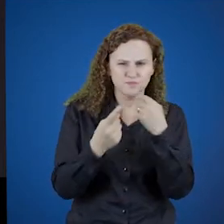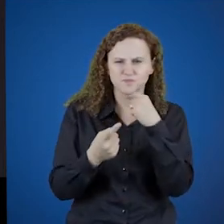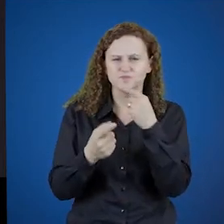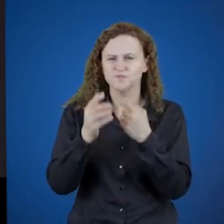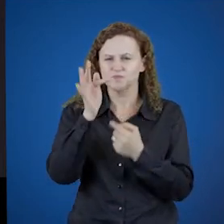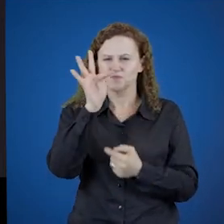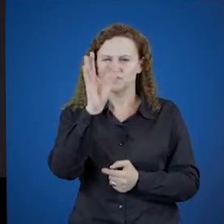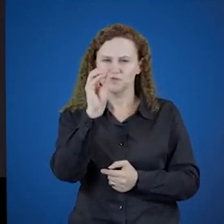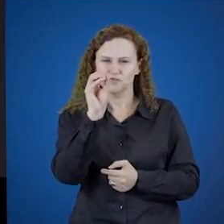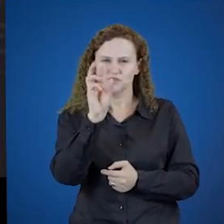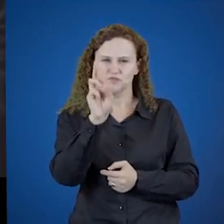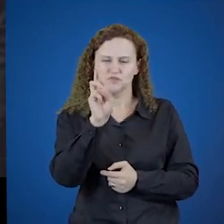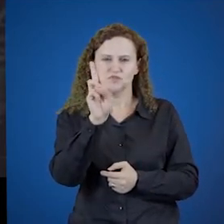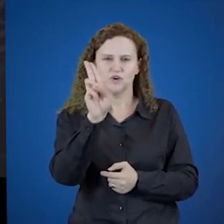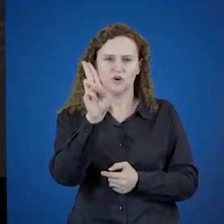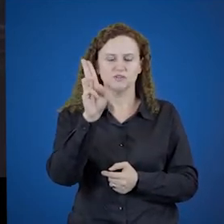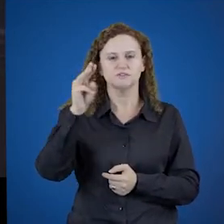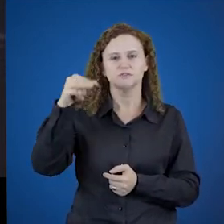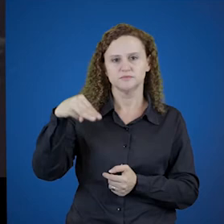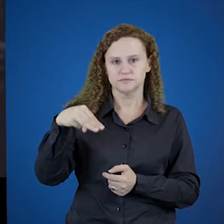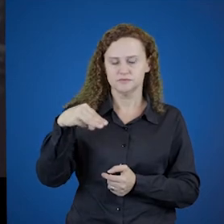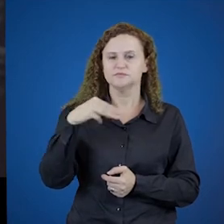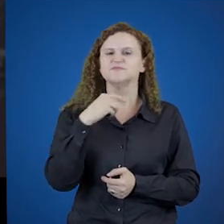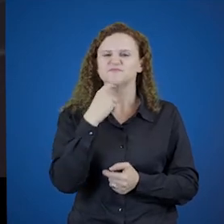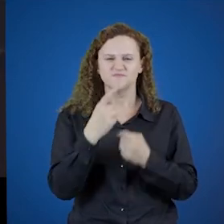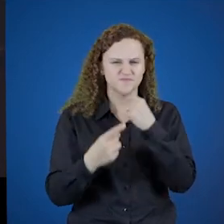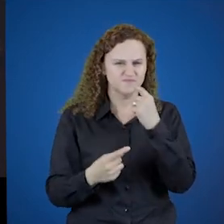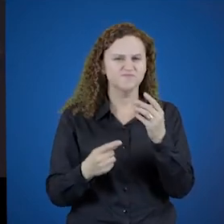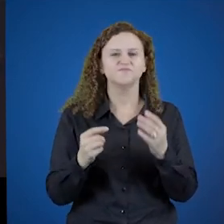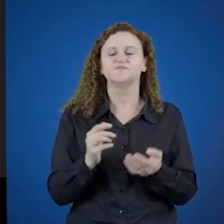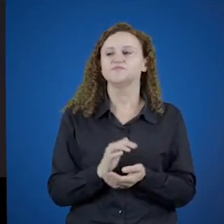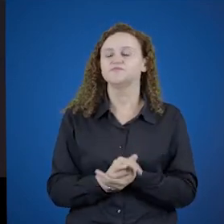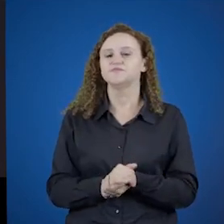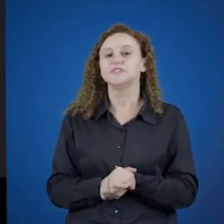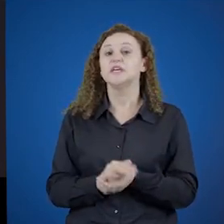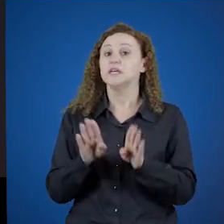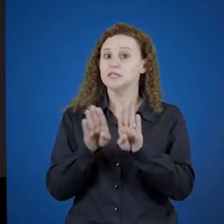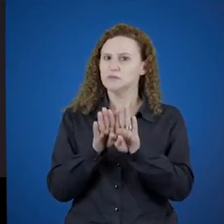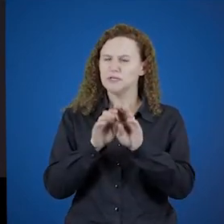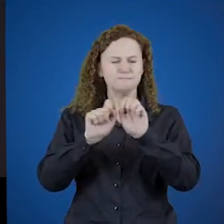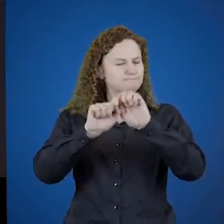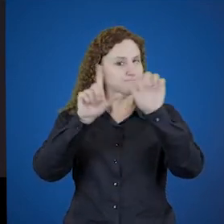dúvidas e também está bem explícito lá no nosso ebook